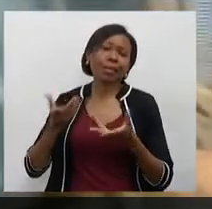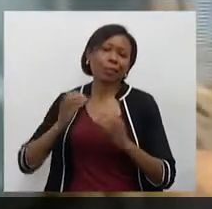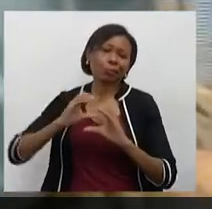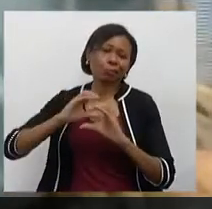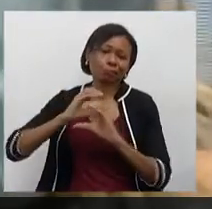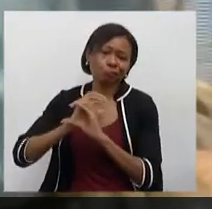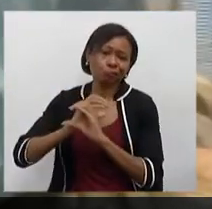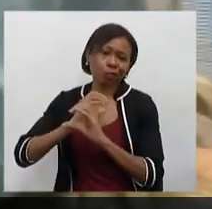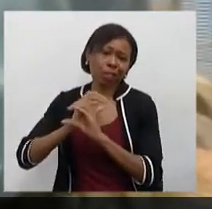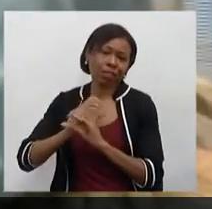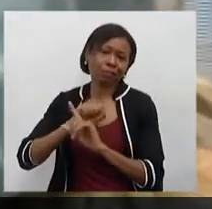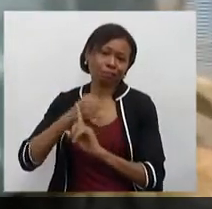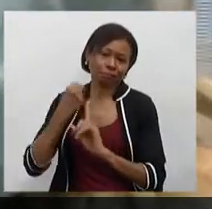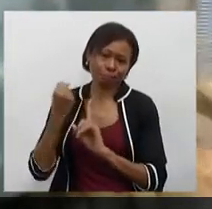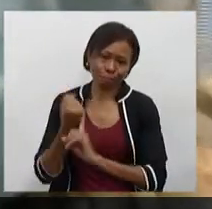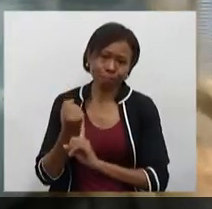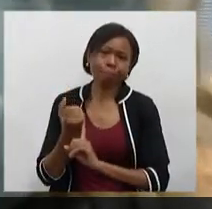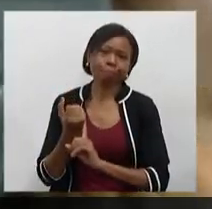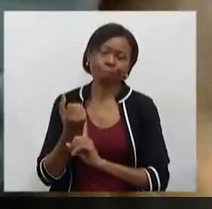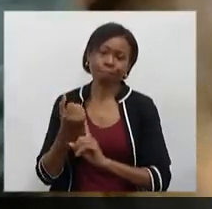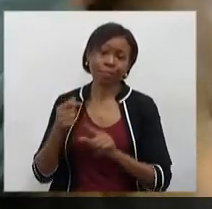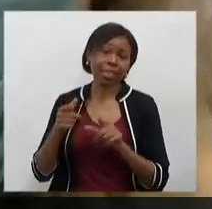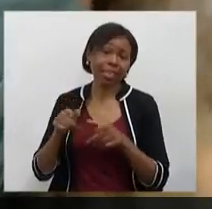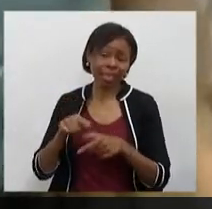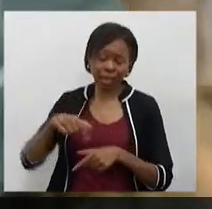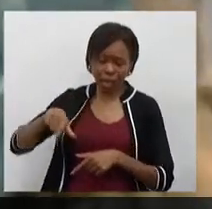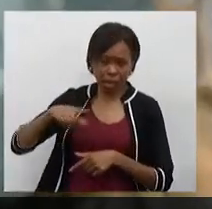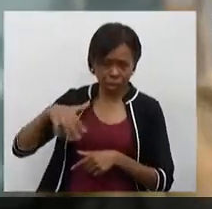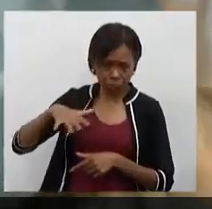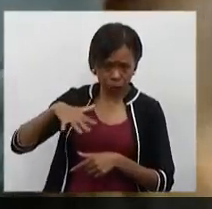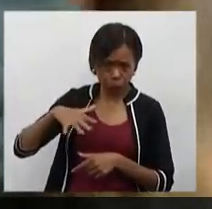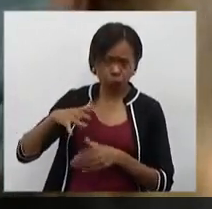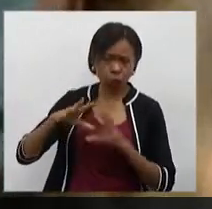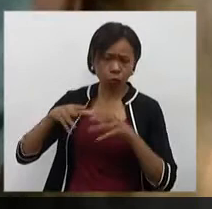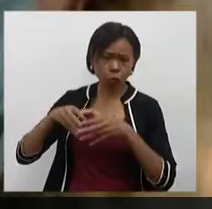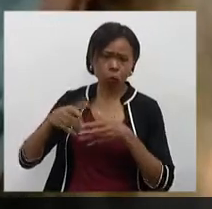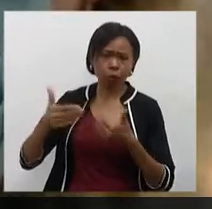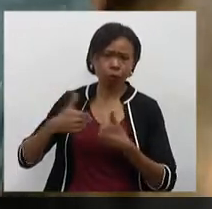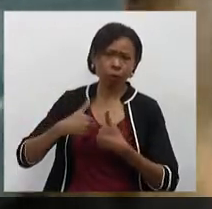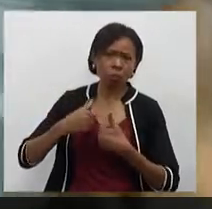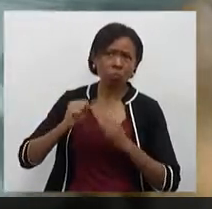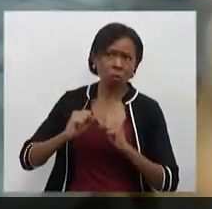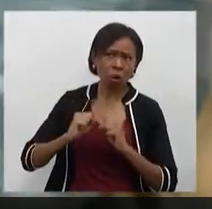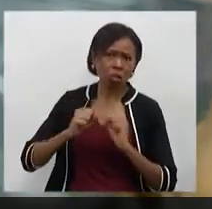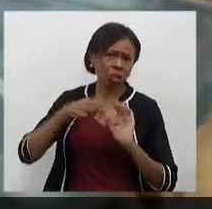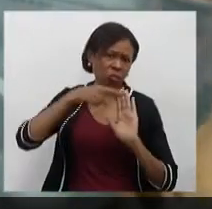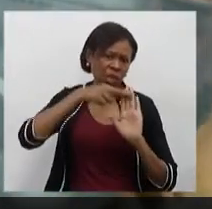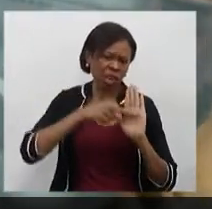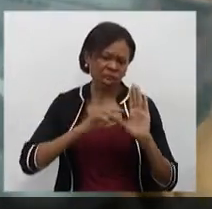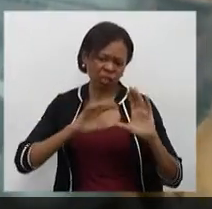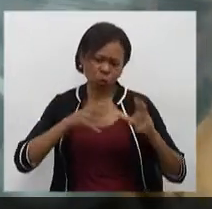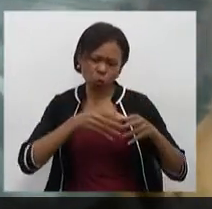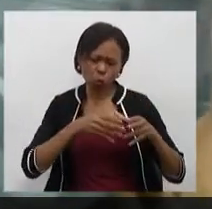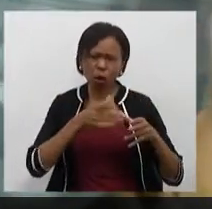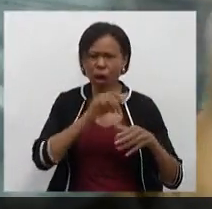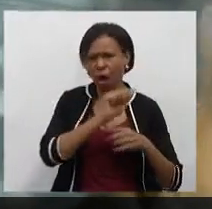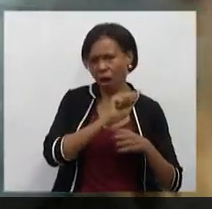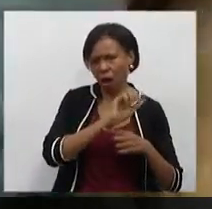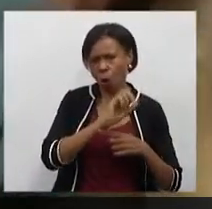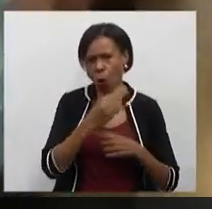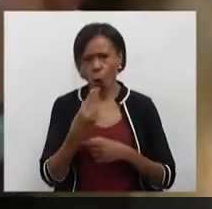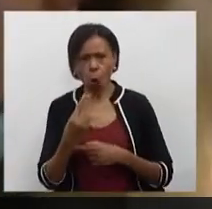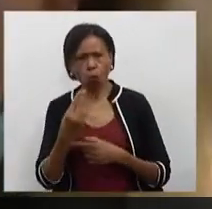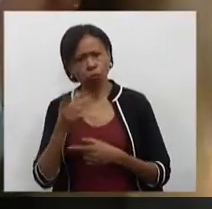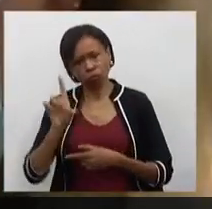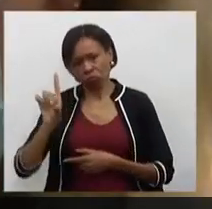aí podendo aí entrar dentro de critérios A ou critério B, segundo as estimativas